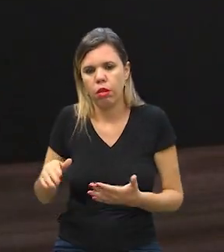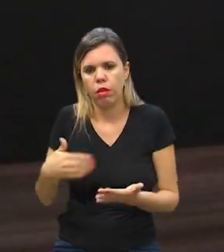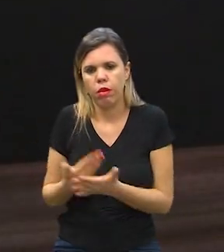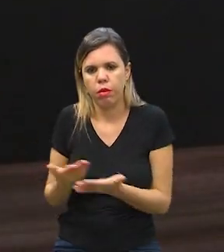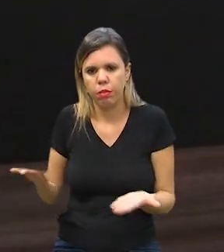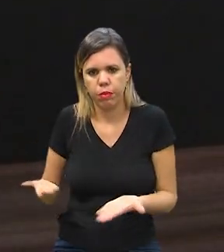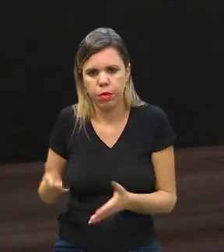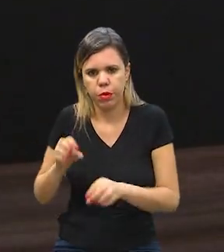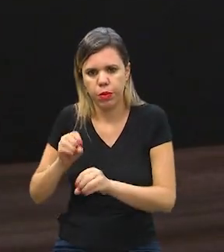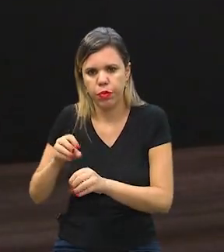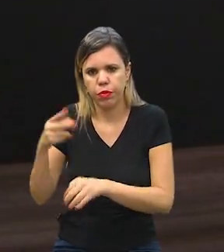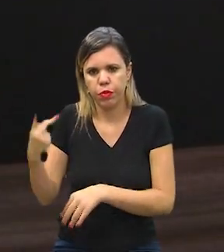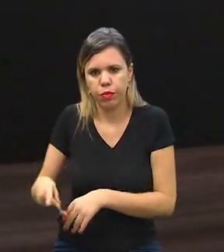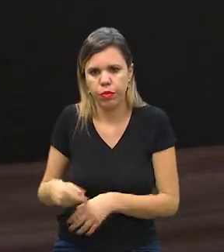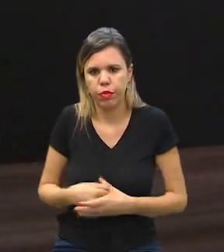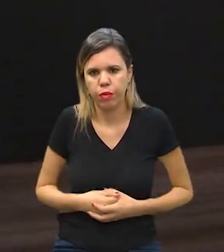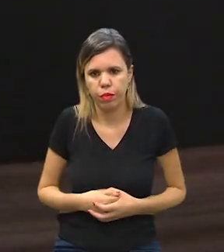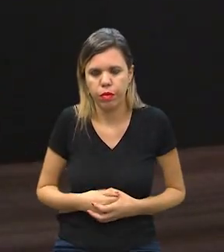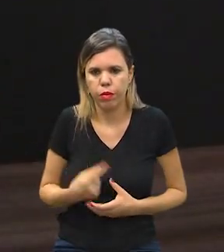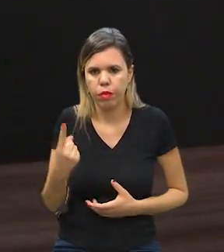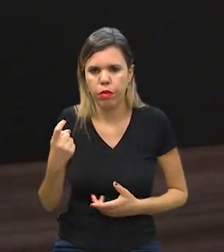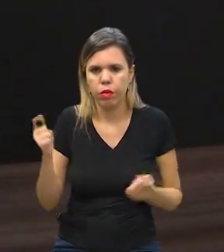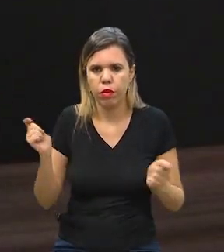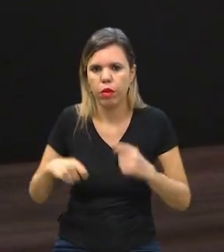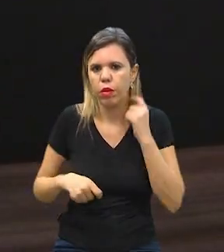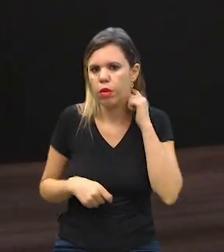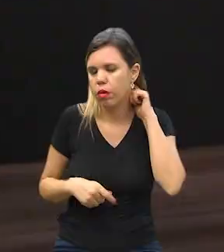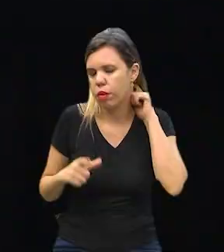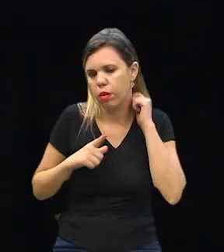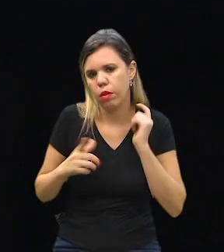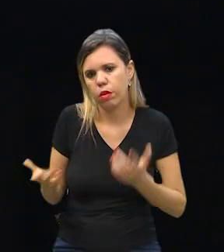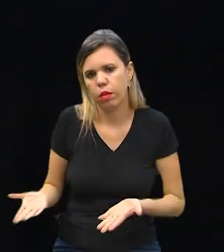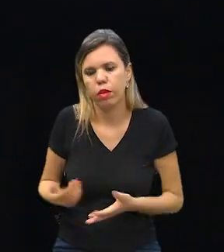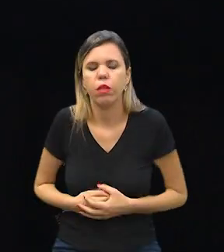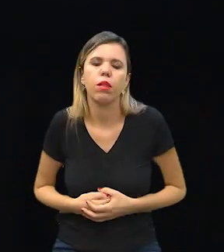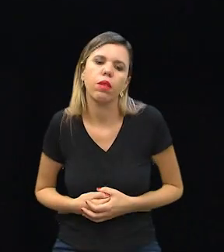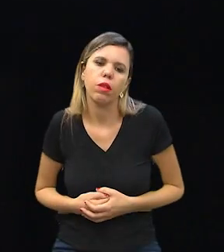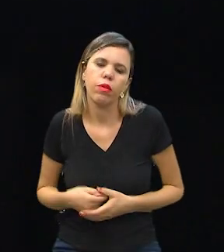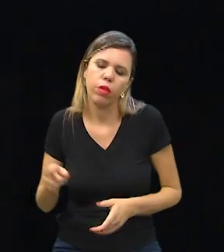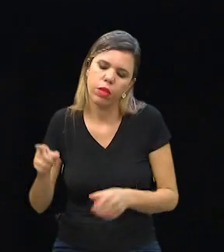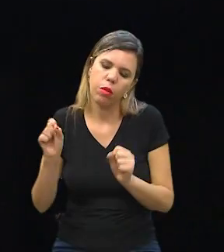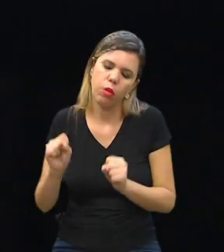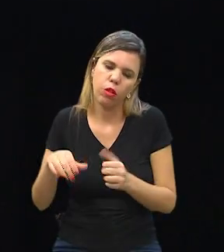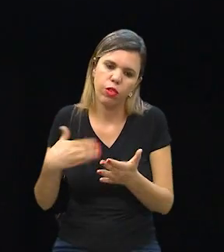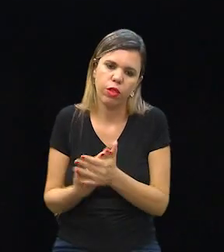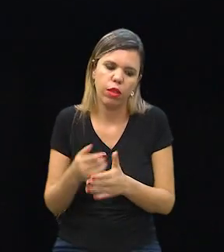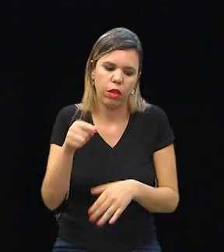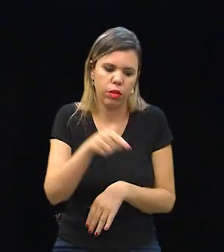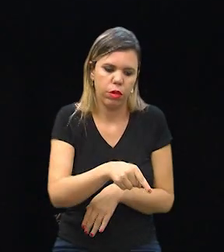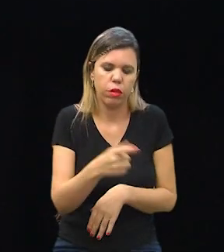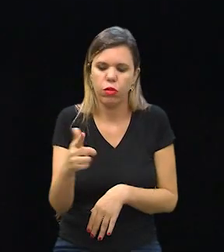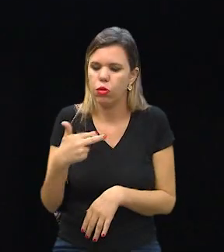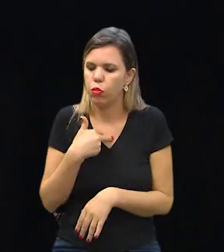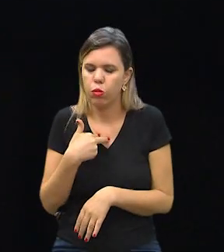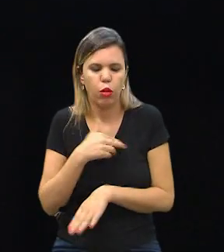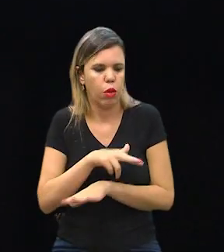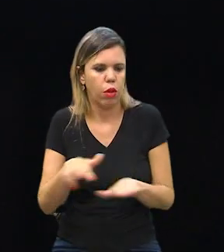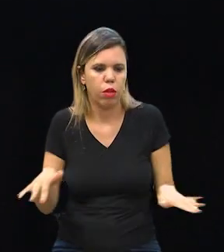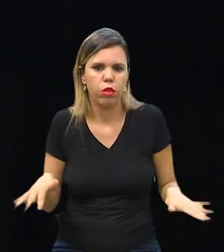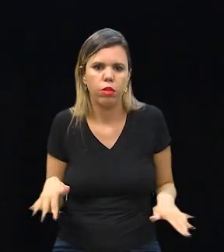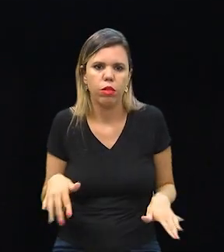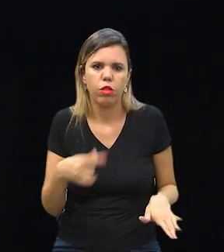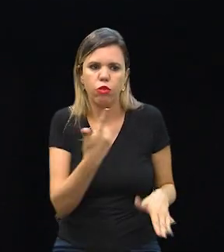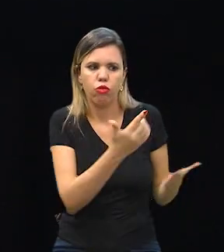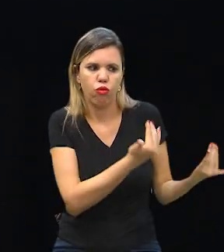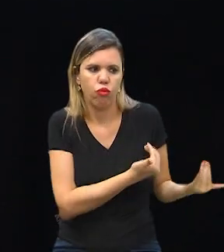além daquilo que até então foi ensinado para ele, que é a única possibilidade que ele tem. Olha, você pode ir até aqui,